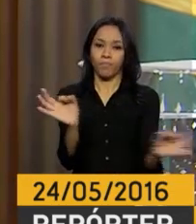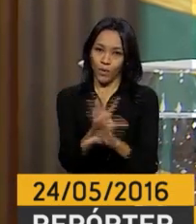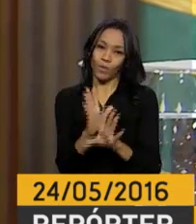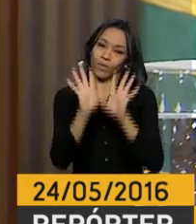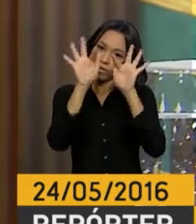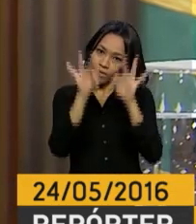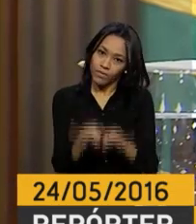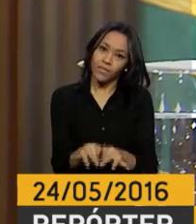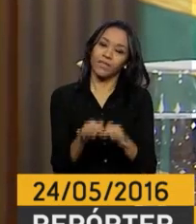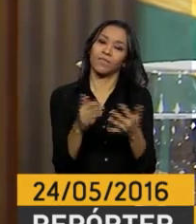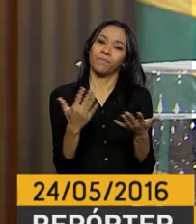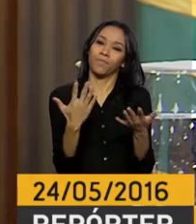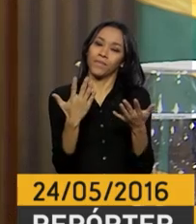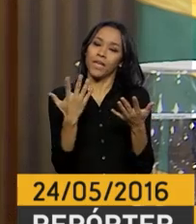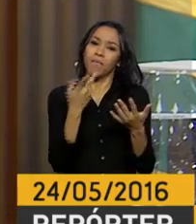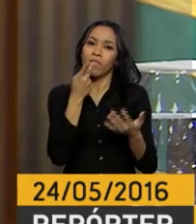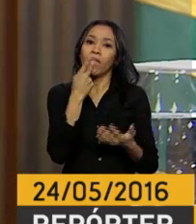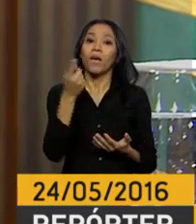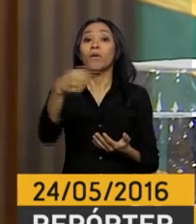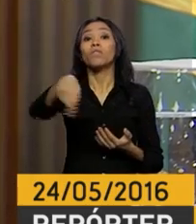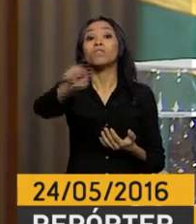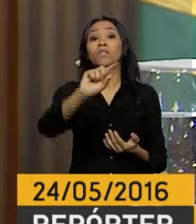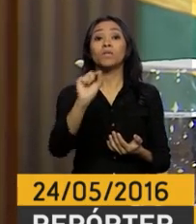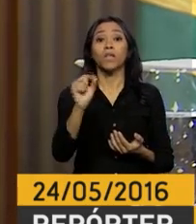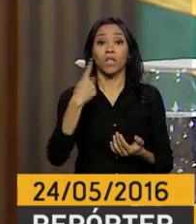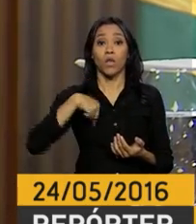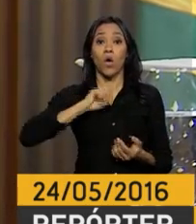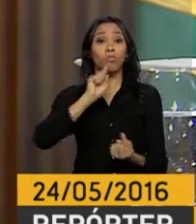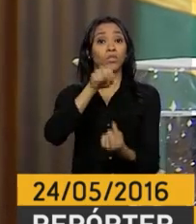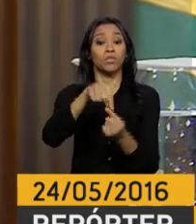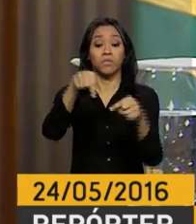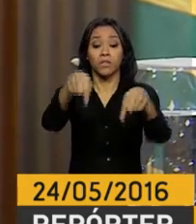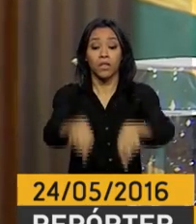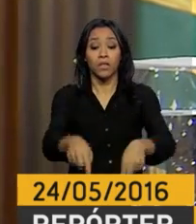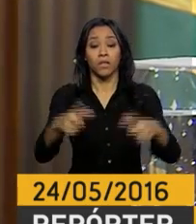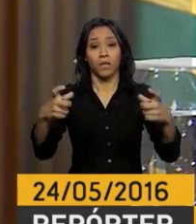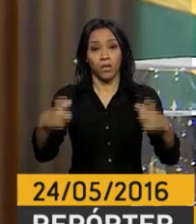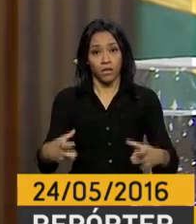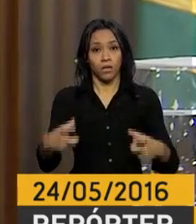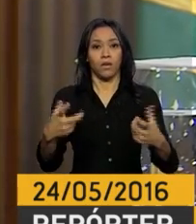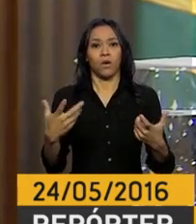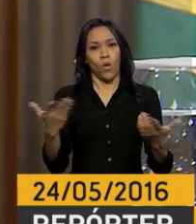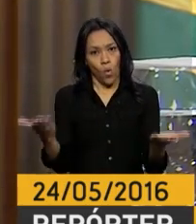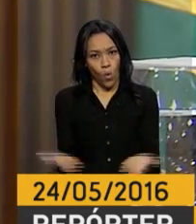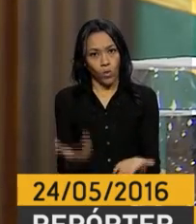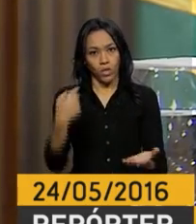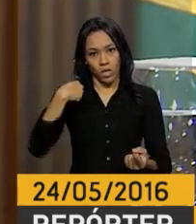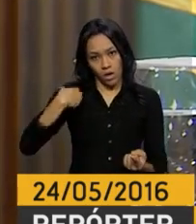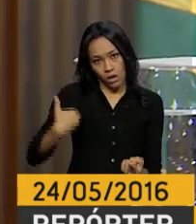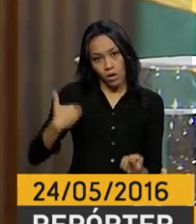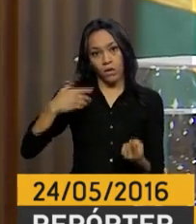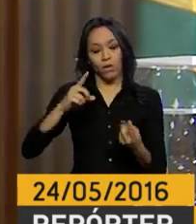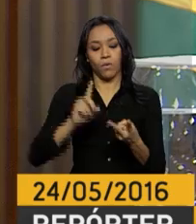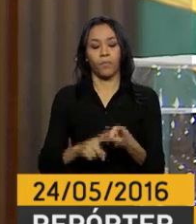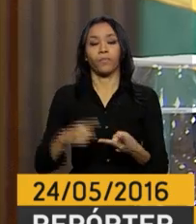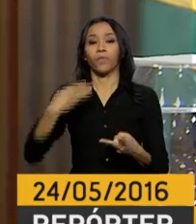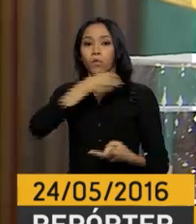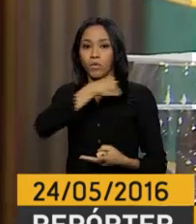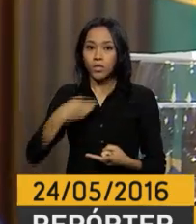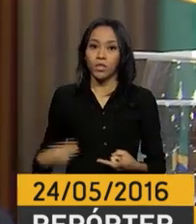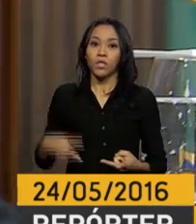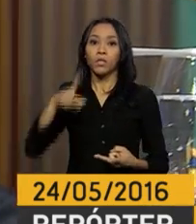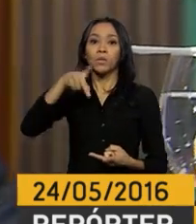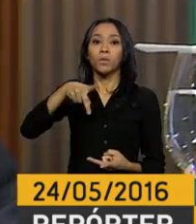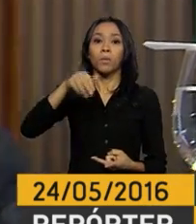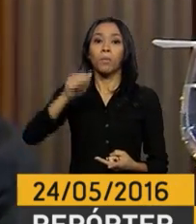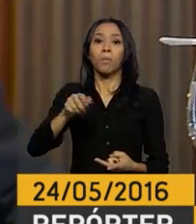as preliminares para dizer aos senhores o seguinte. Nós estamos aqui, eu hoje, o ministro Meirelles, o ministro Padilha,